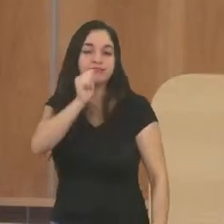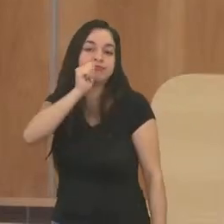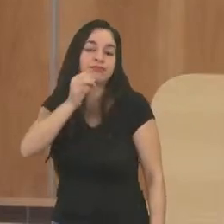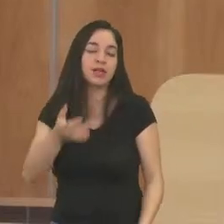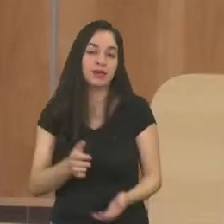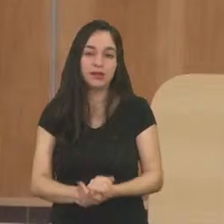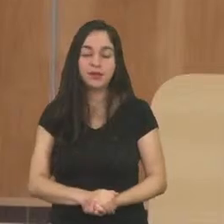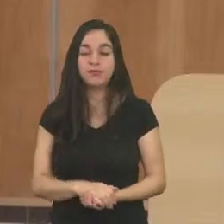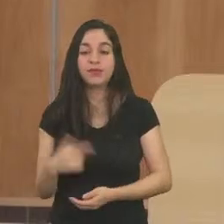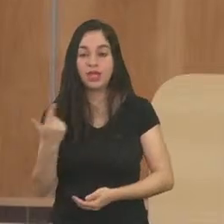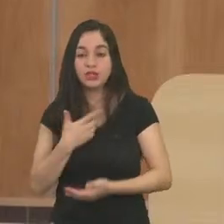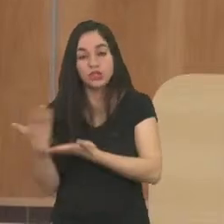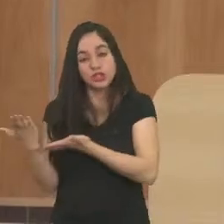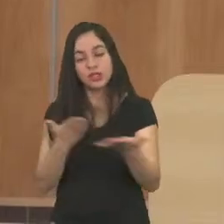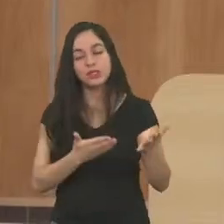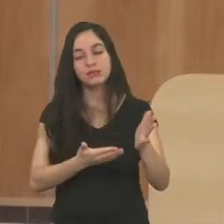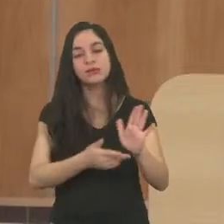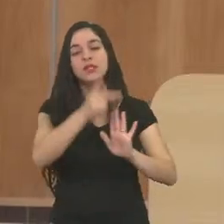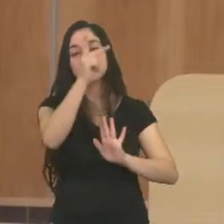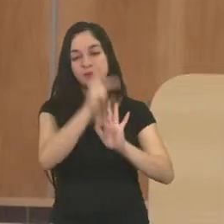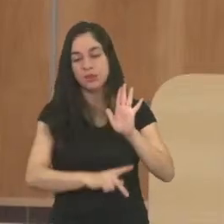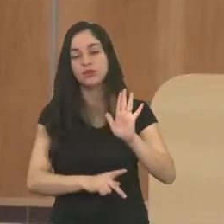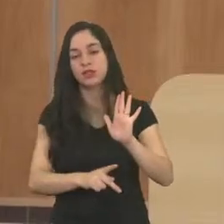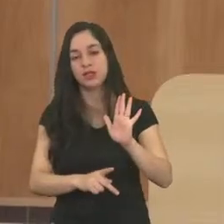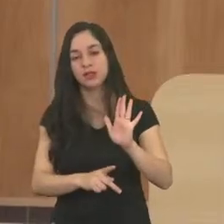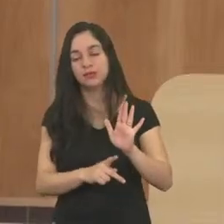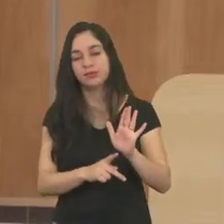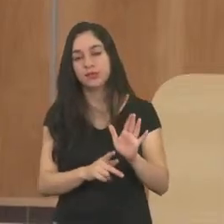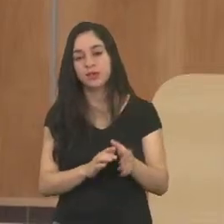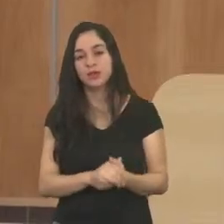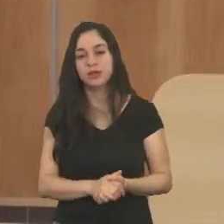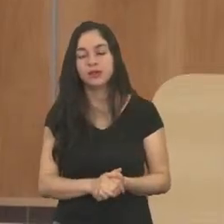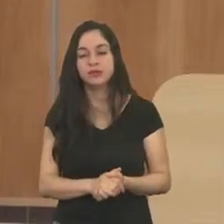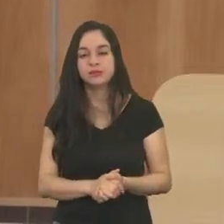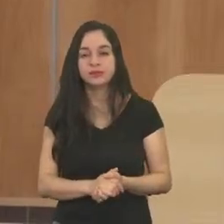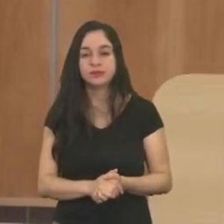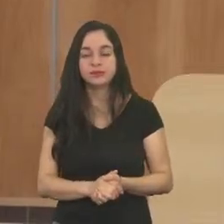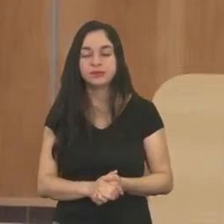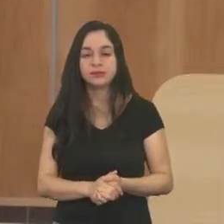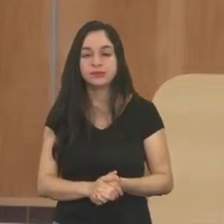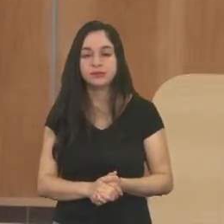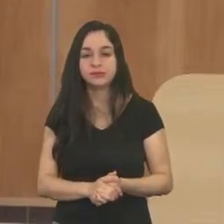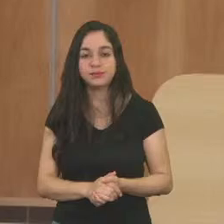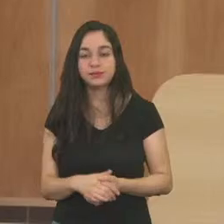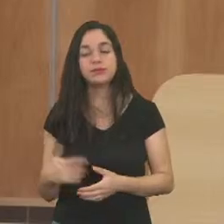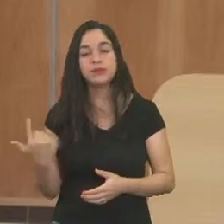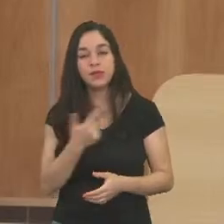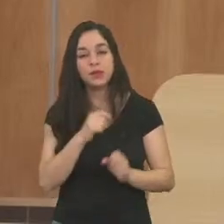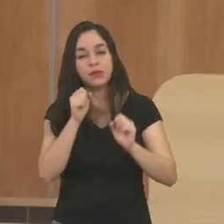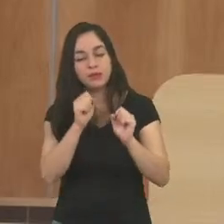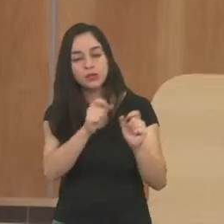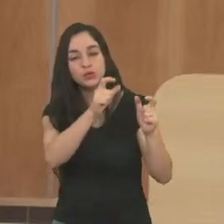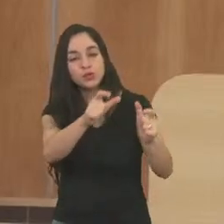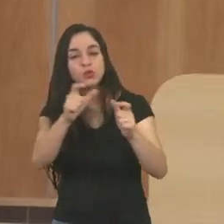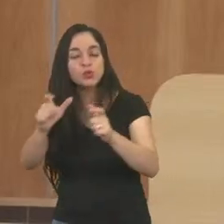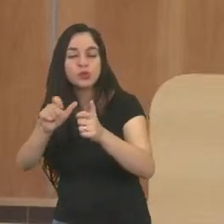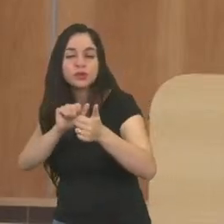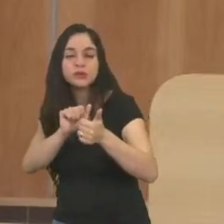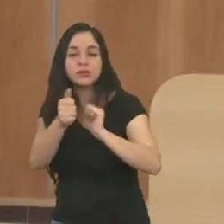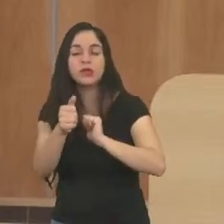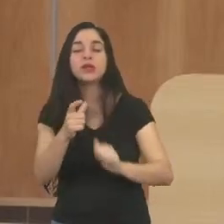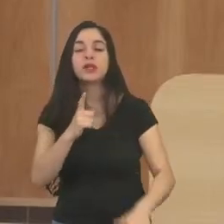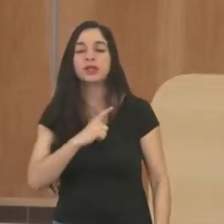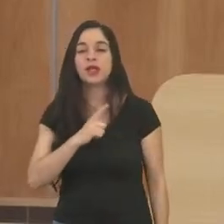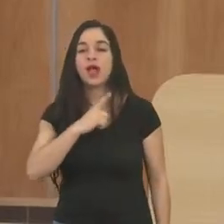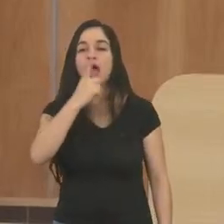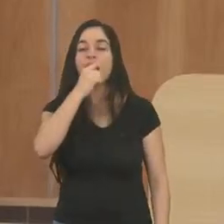para essa casa justamente para isso, para que possa atender, para que possa nos espaços esportivos a gente